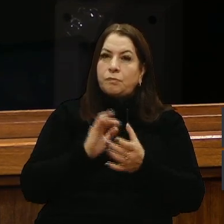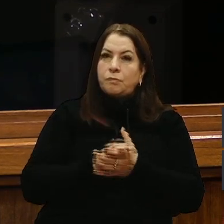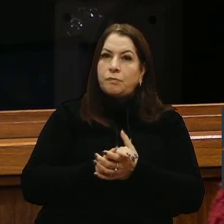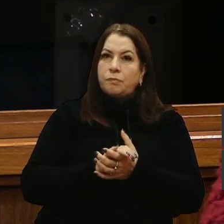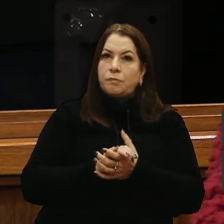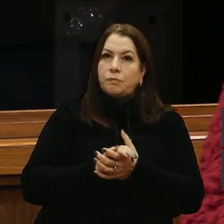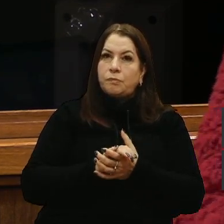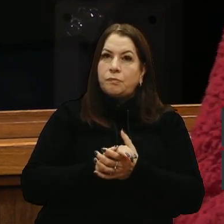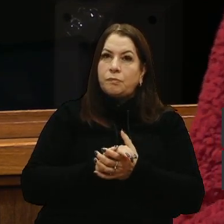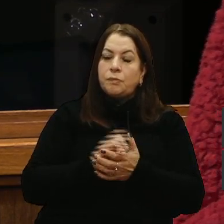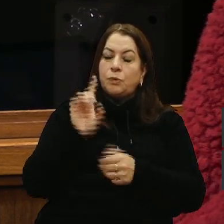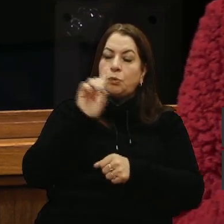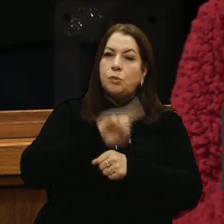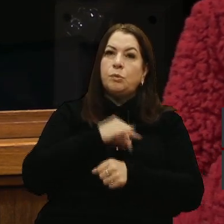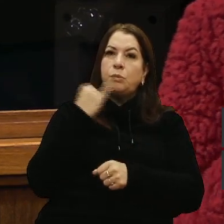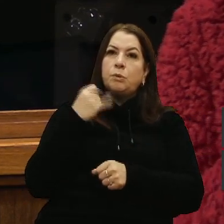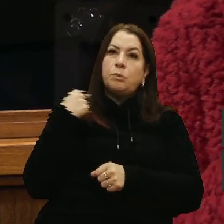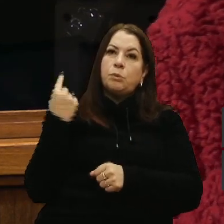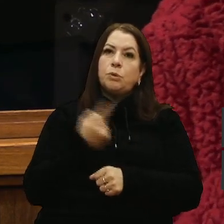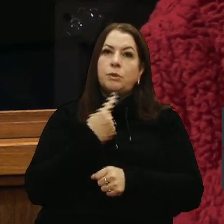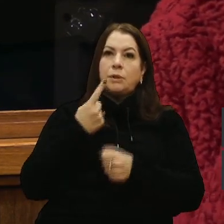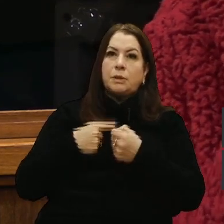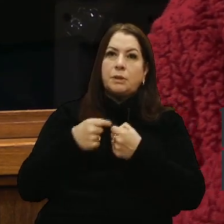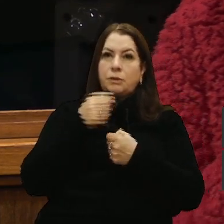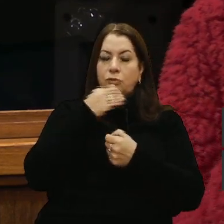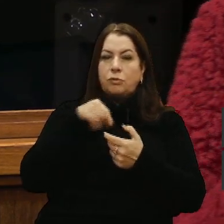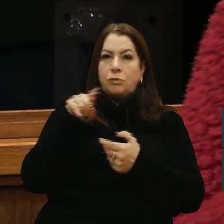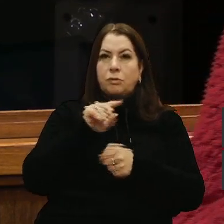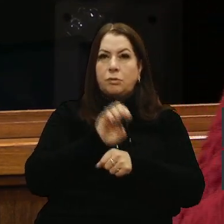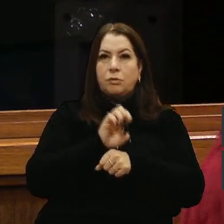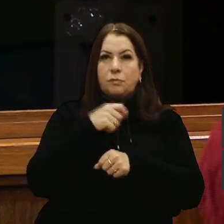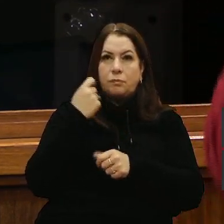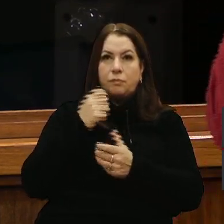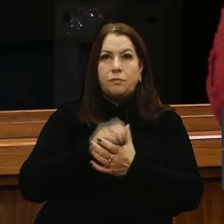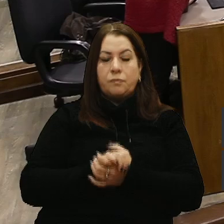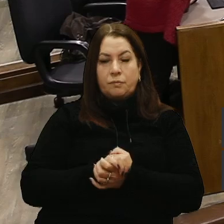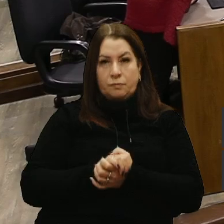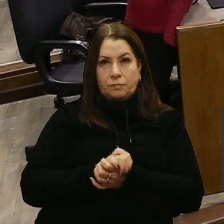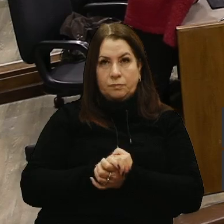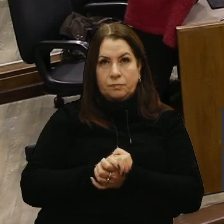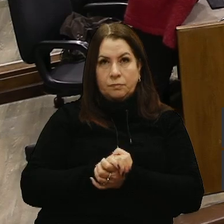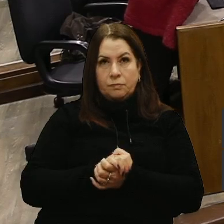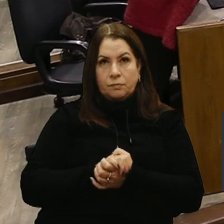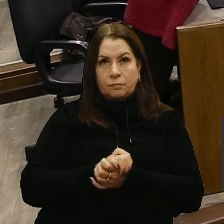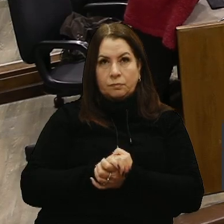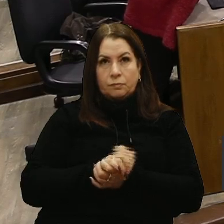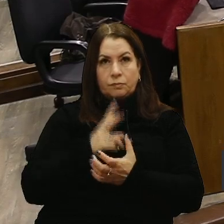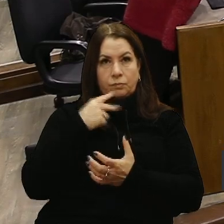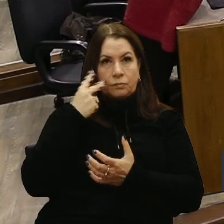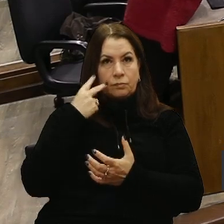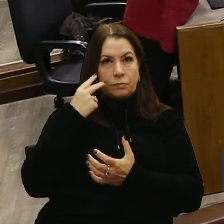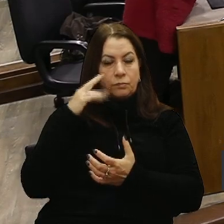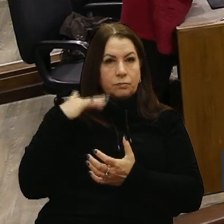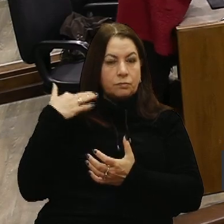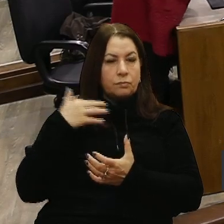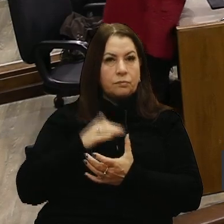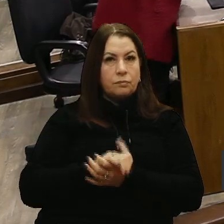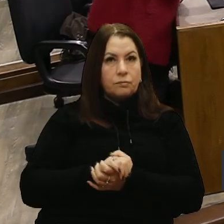uma data importante para nós na cidade de Caxias e no estado do Rio Grande do Sul. Próxima escrita, a vereadora Andressa Marques.